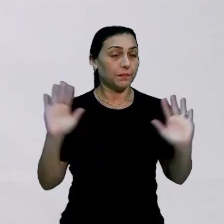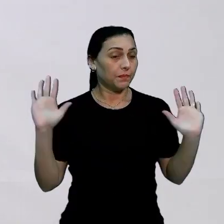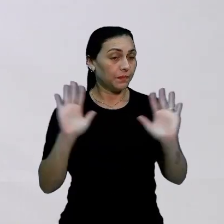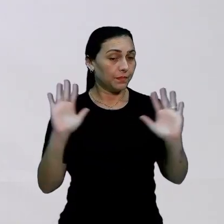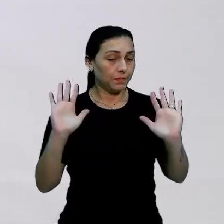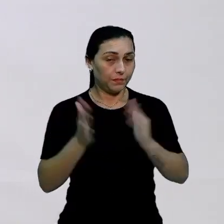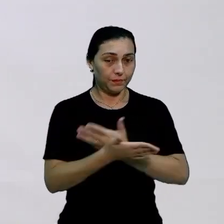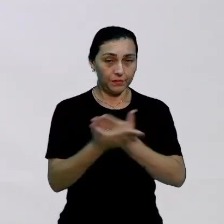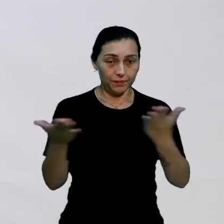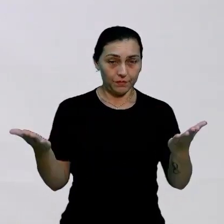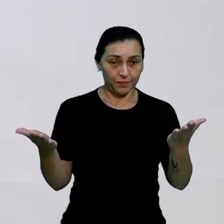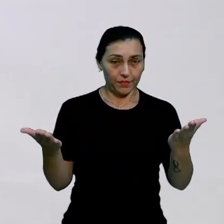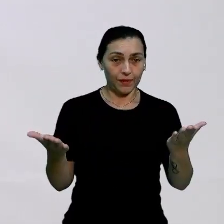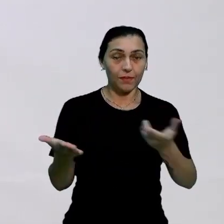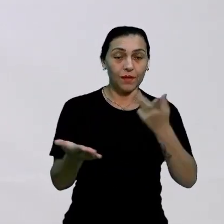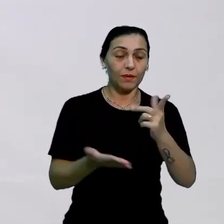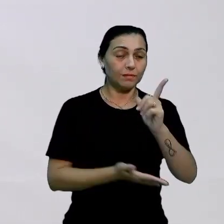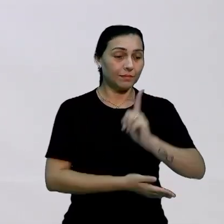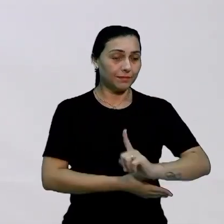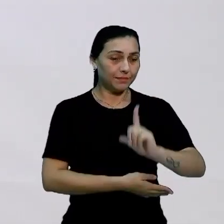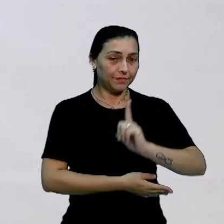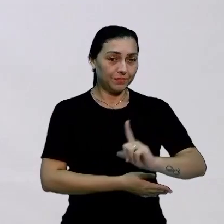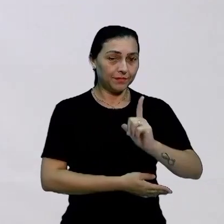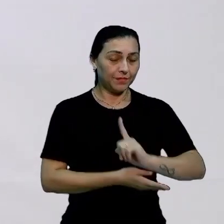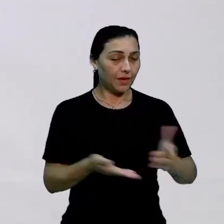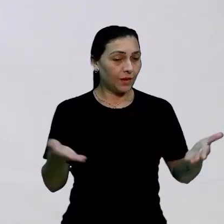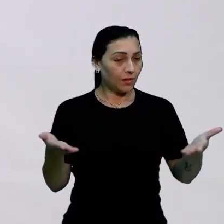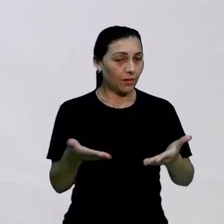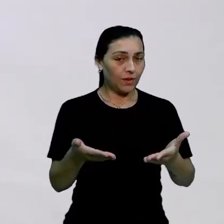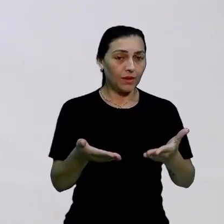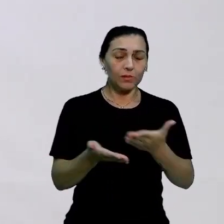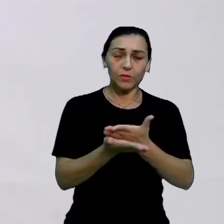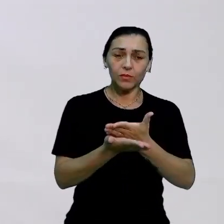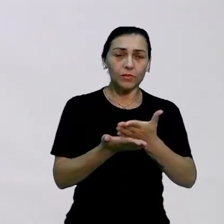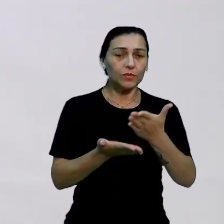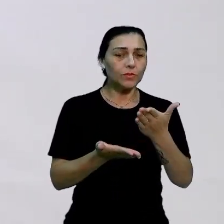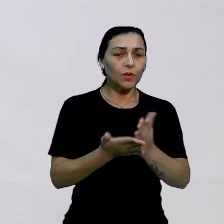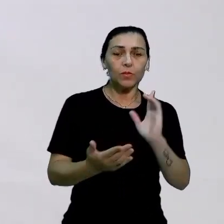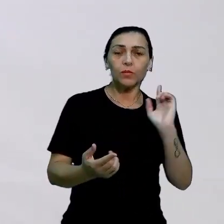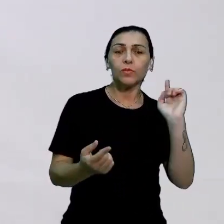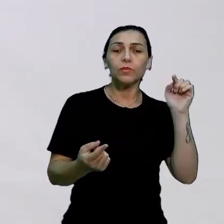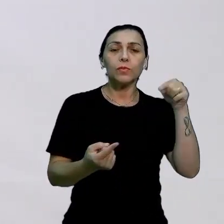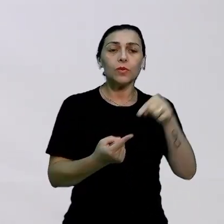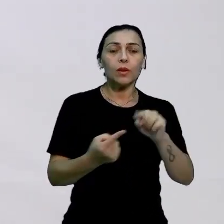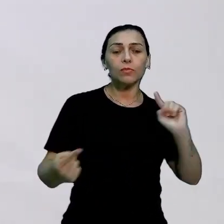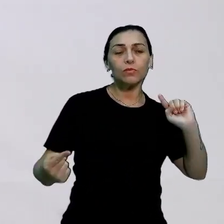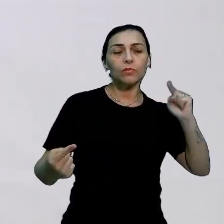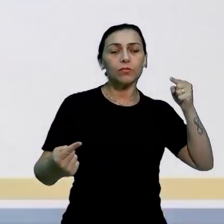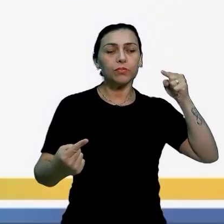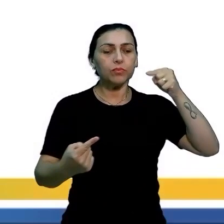Olá pessoal, vamos falar de literatura e agora a gente vai iniciar focando no quinhentismo.